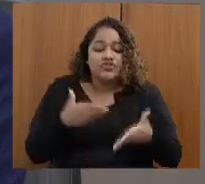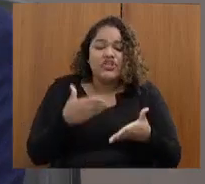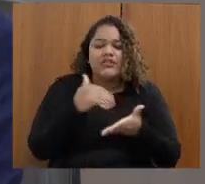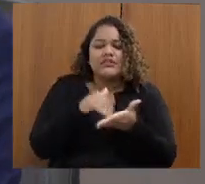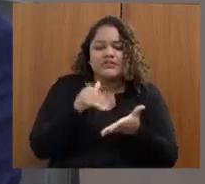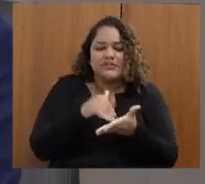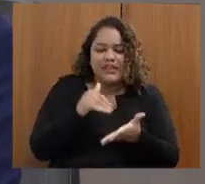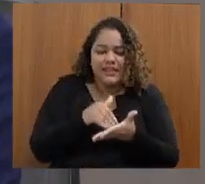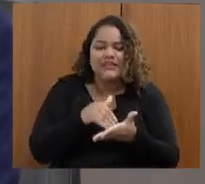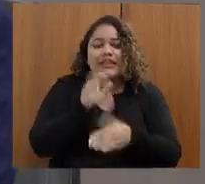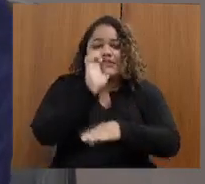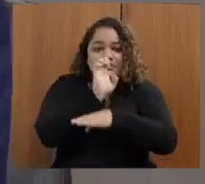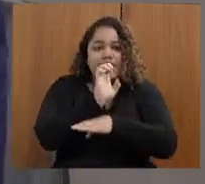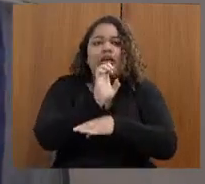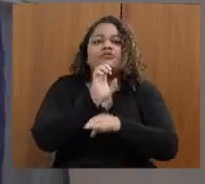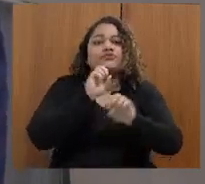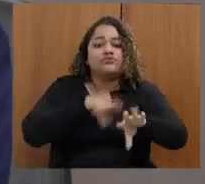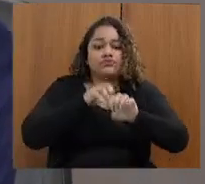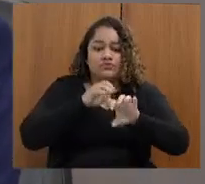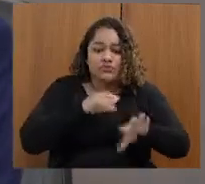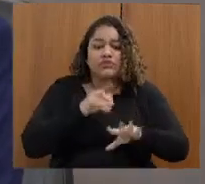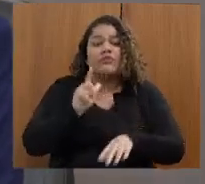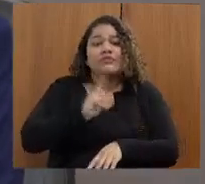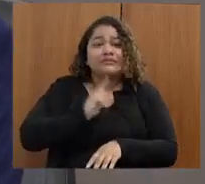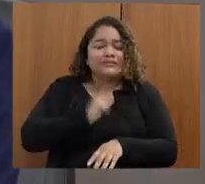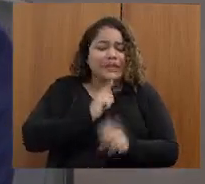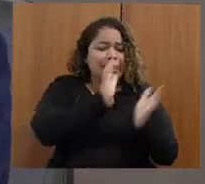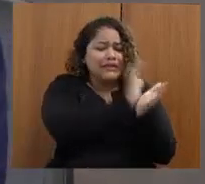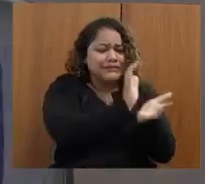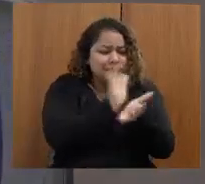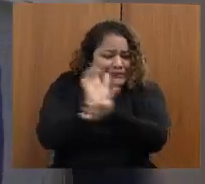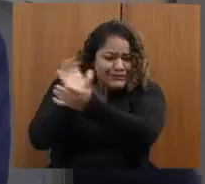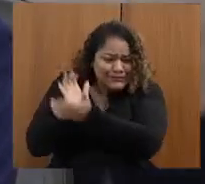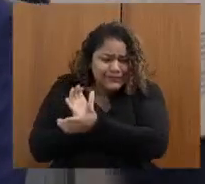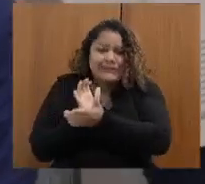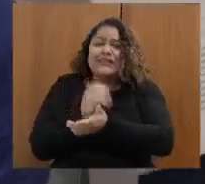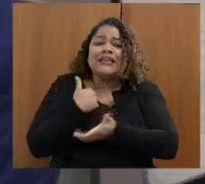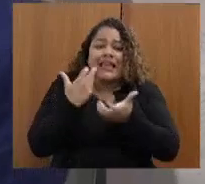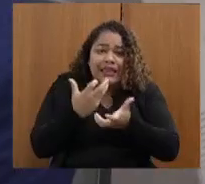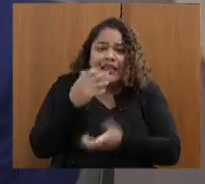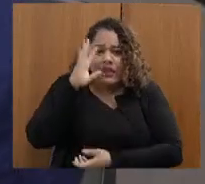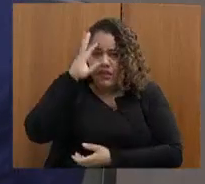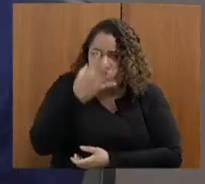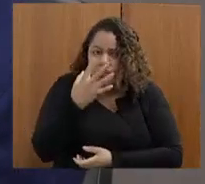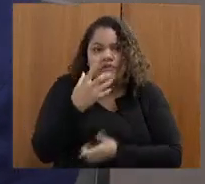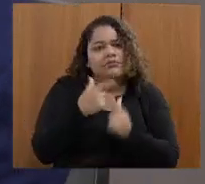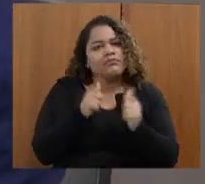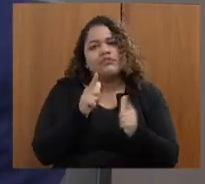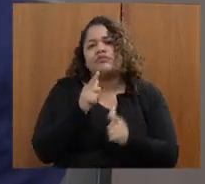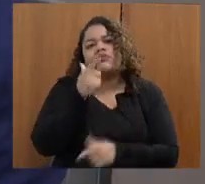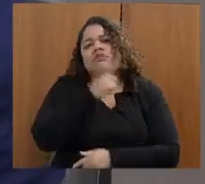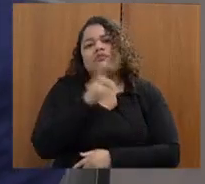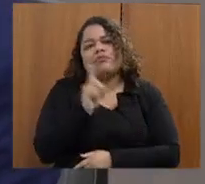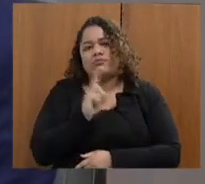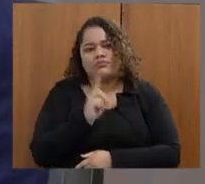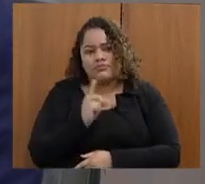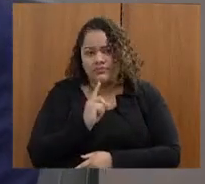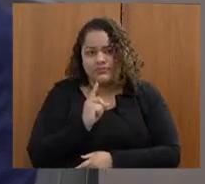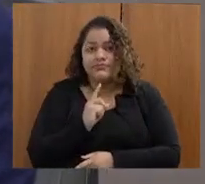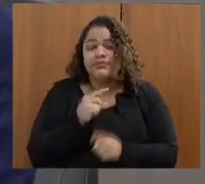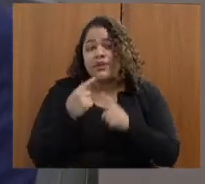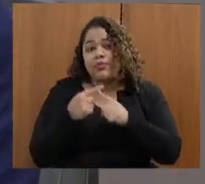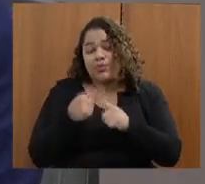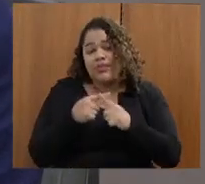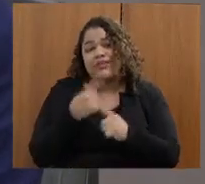Educação encontramos milhares de situações que às vezes a gente quer resolver mas a gente não consegue resolver Porque aí temos